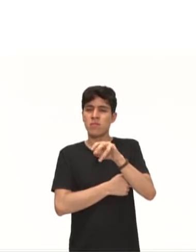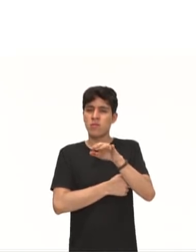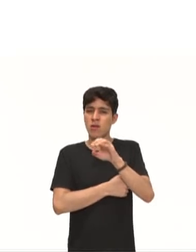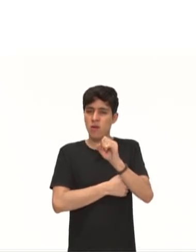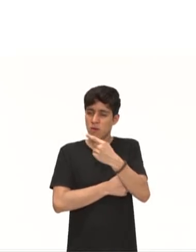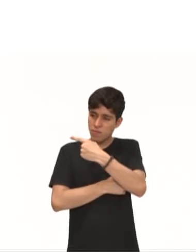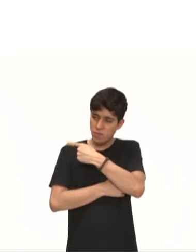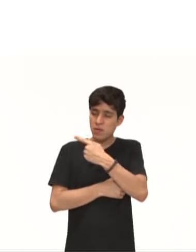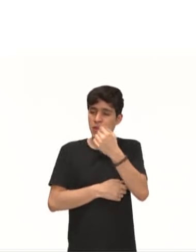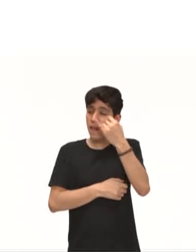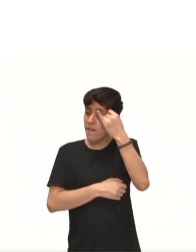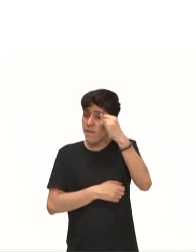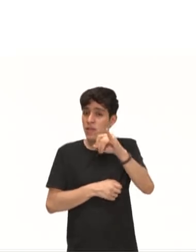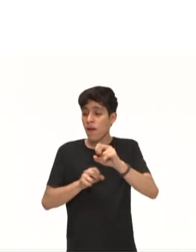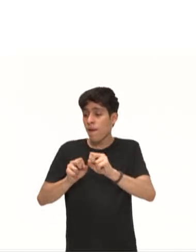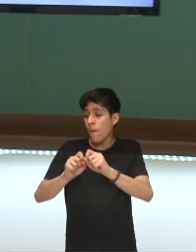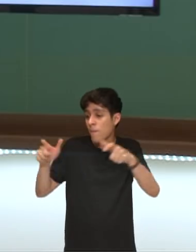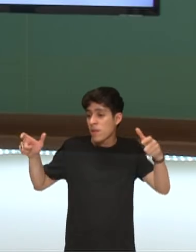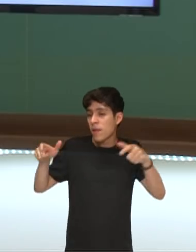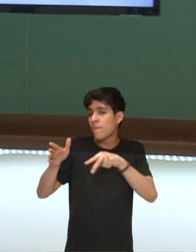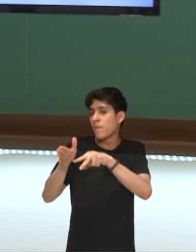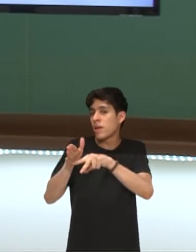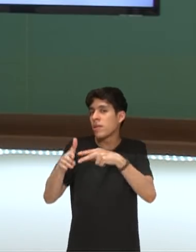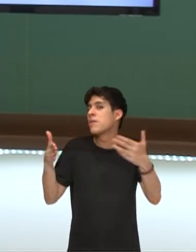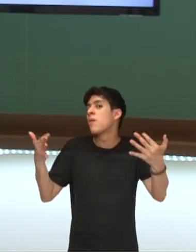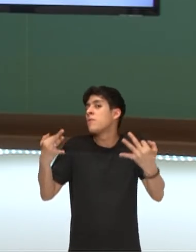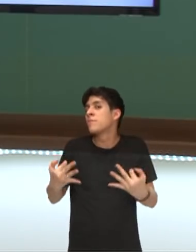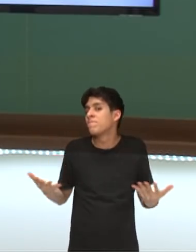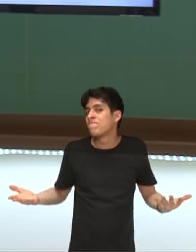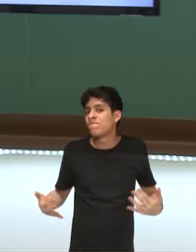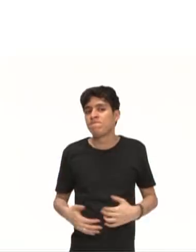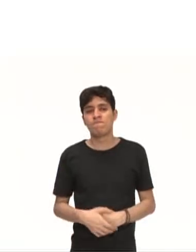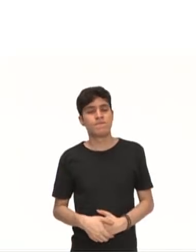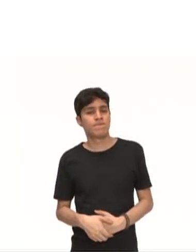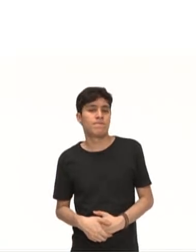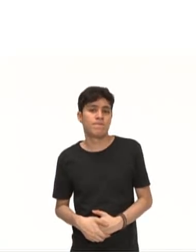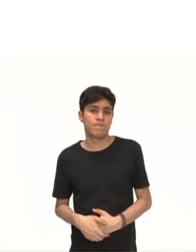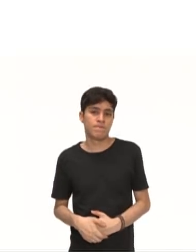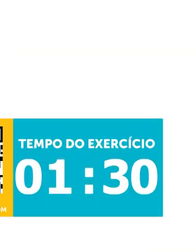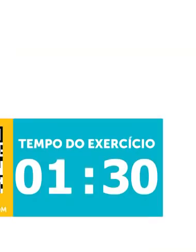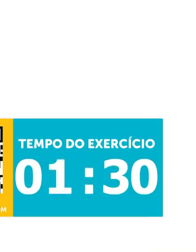e impedir a reprodução das bactérias. Já retornamos com a resposta.